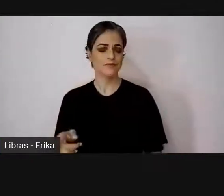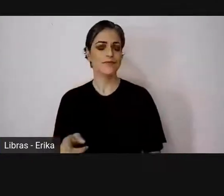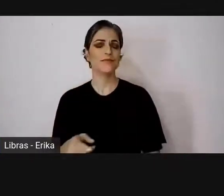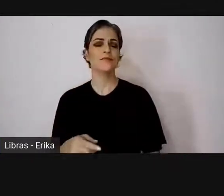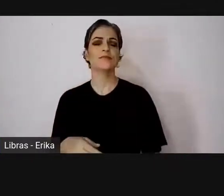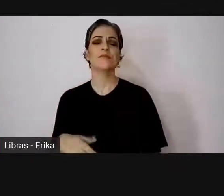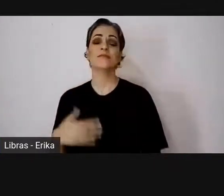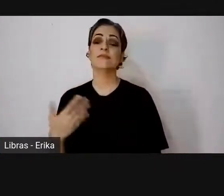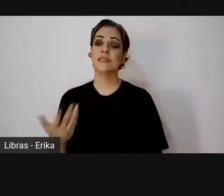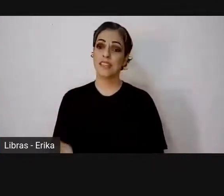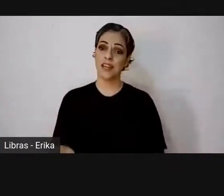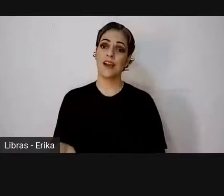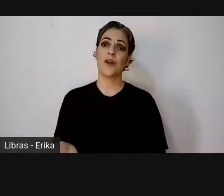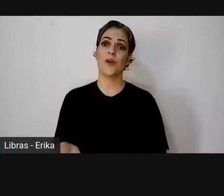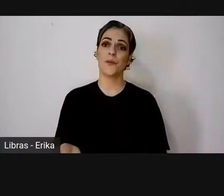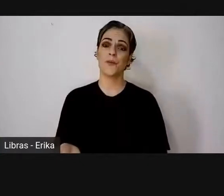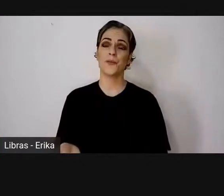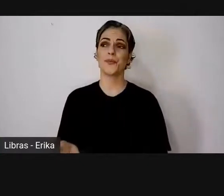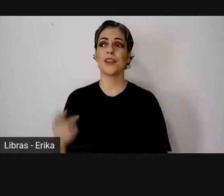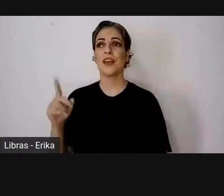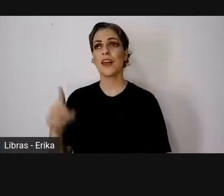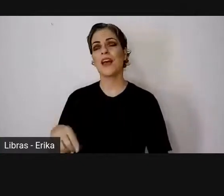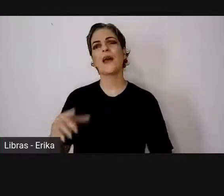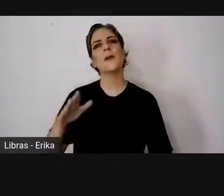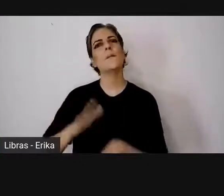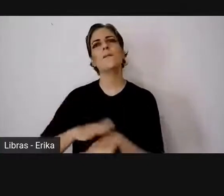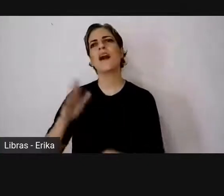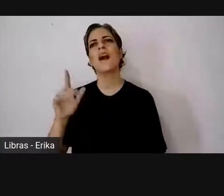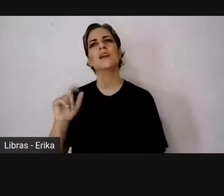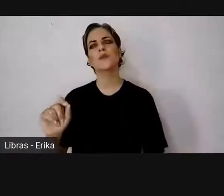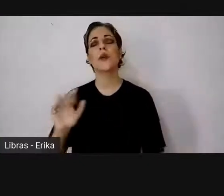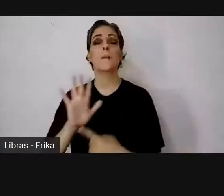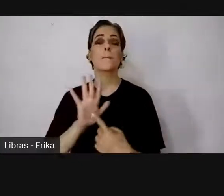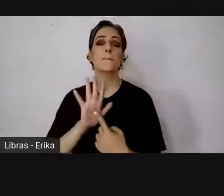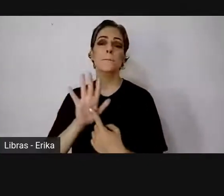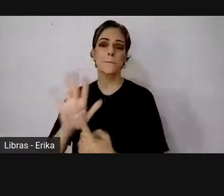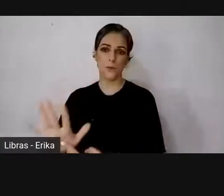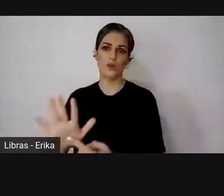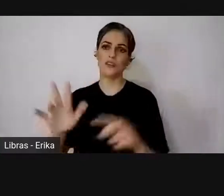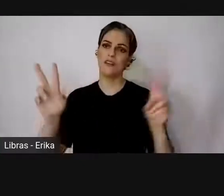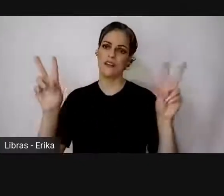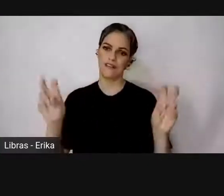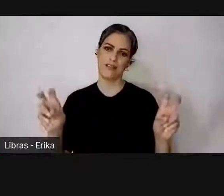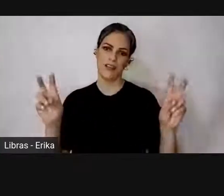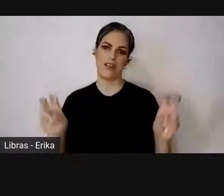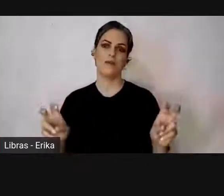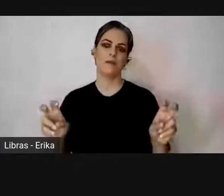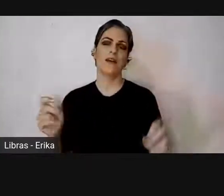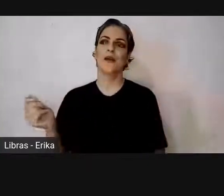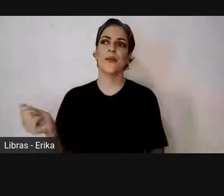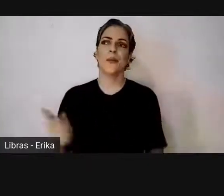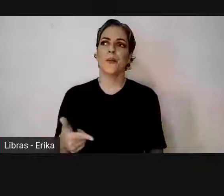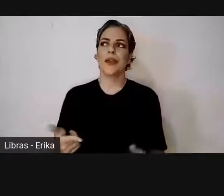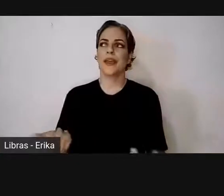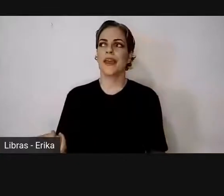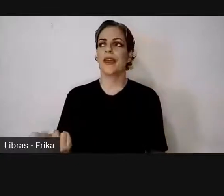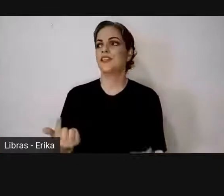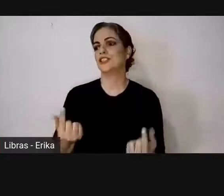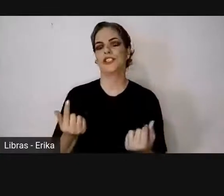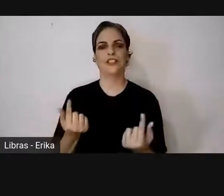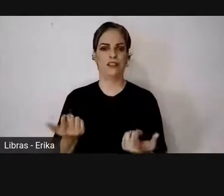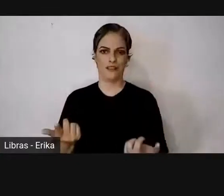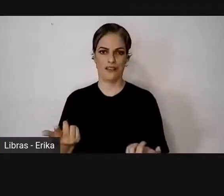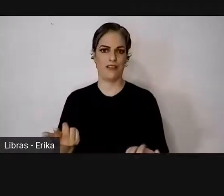processo muito mais de visibilidade da pauta e de advocacy mesmo do que, na verdade, o